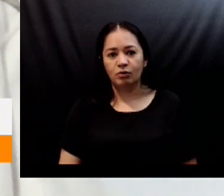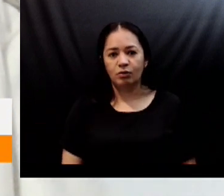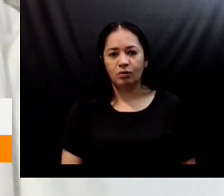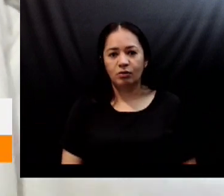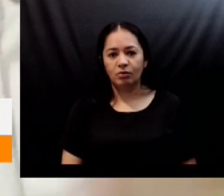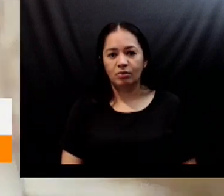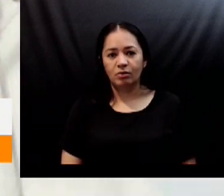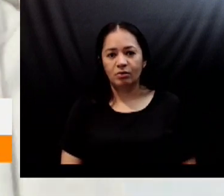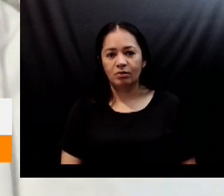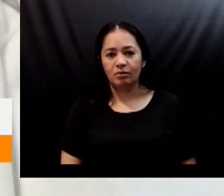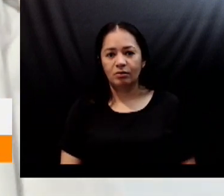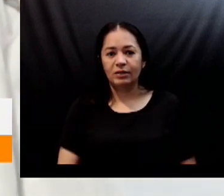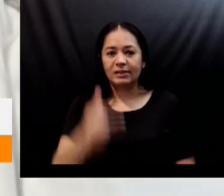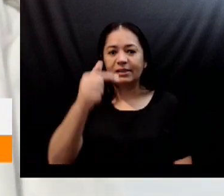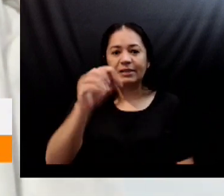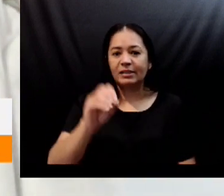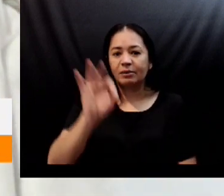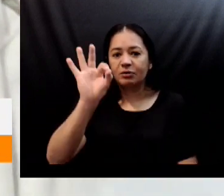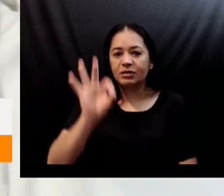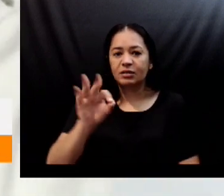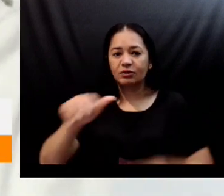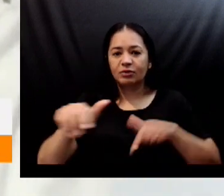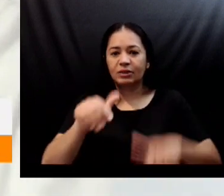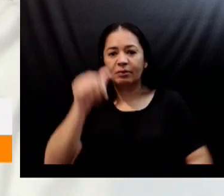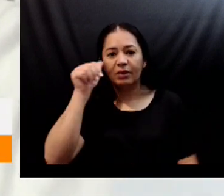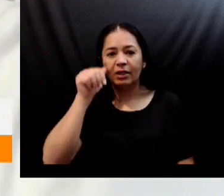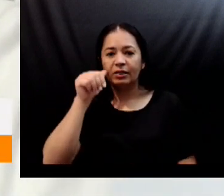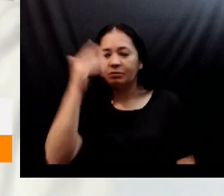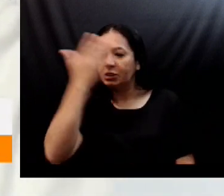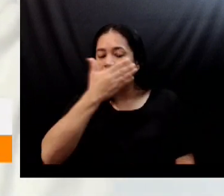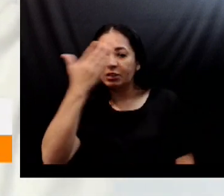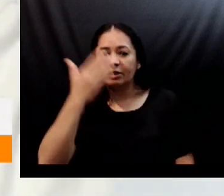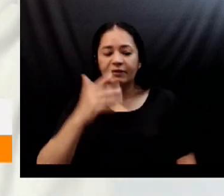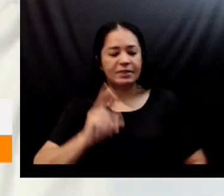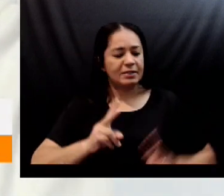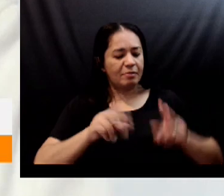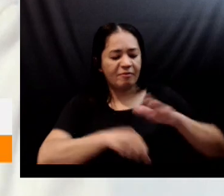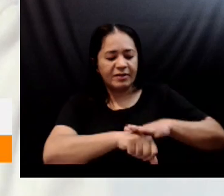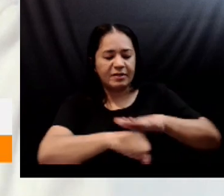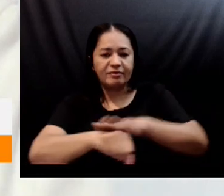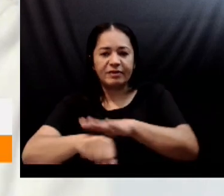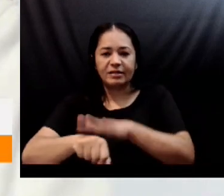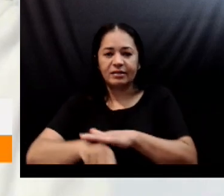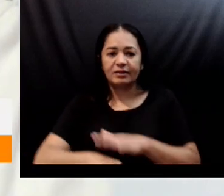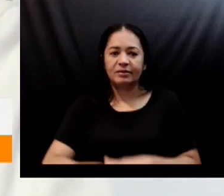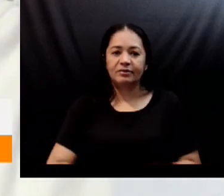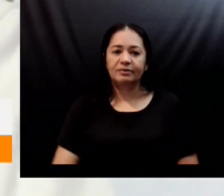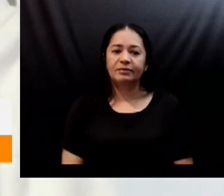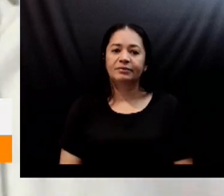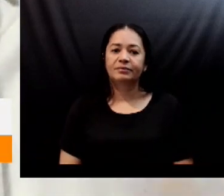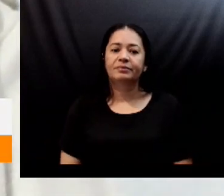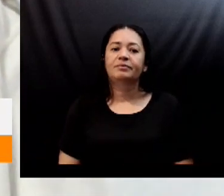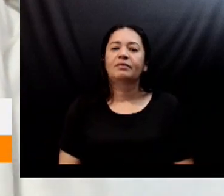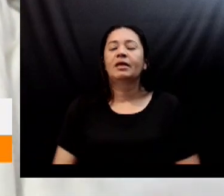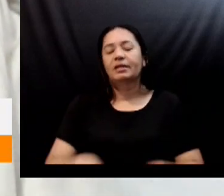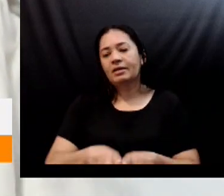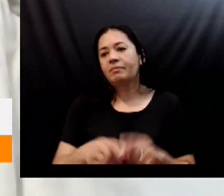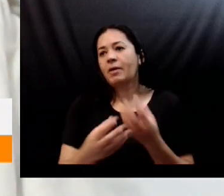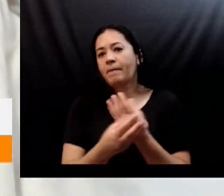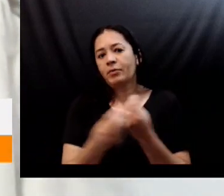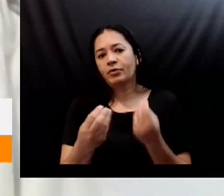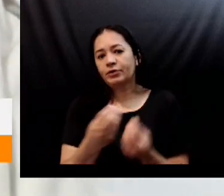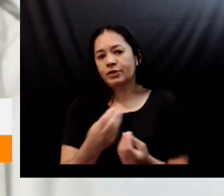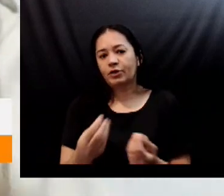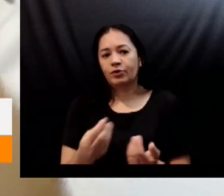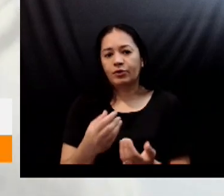invisível, então ela está sempre correndo, sempre fazendo alguma coisa. E aí tem muita coisa ligada com a nossa crença também, né? Então vem pensamentos do tipo, eu estou